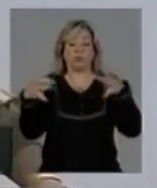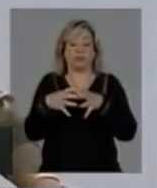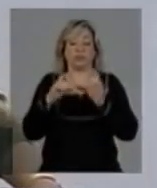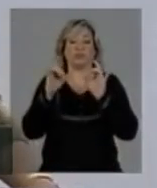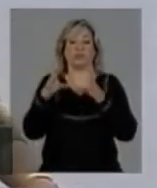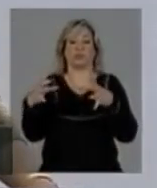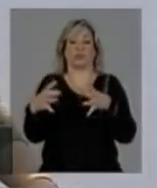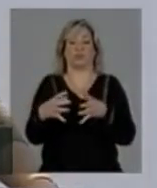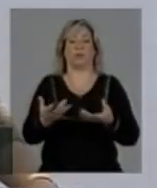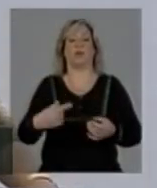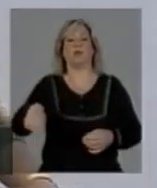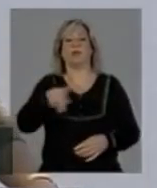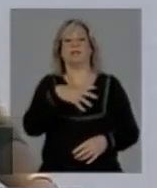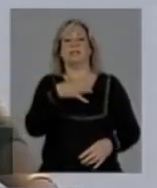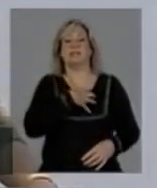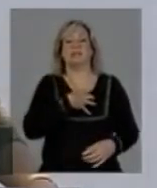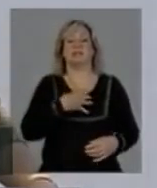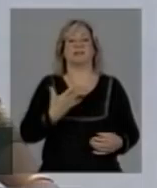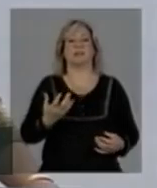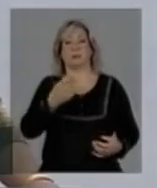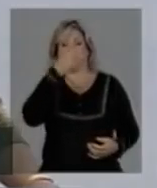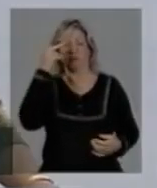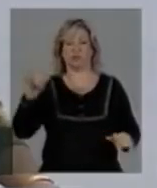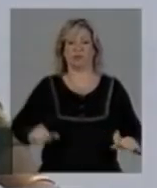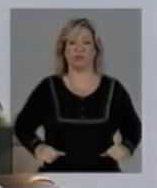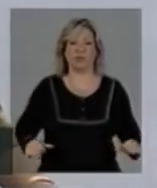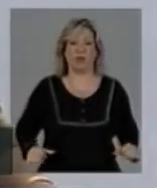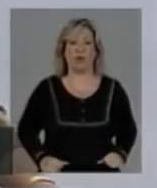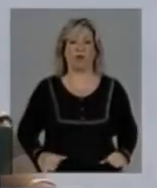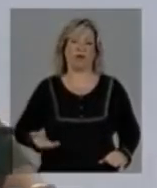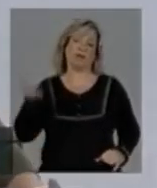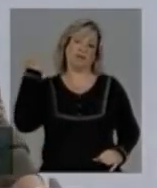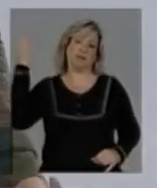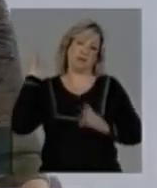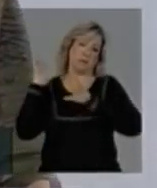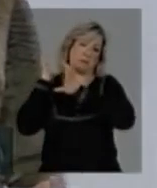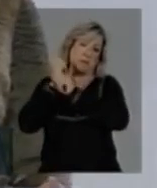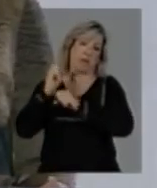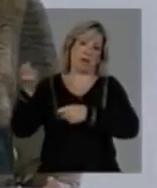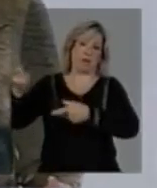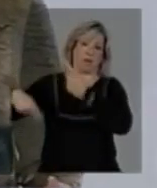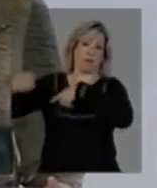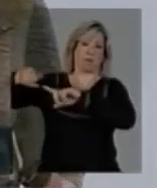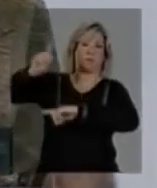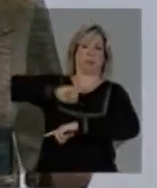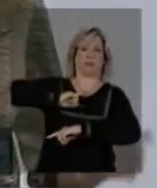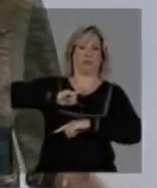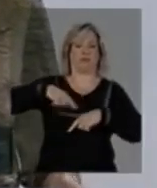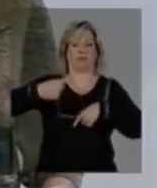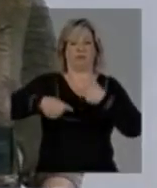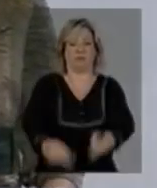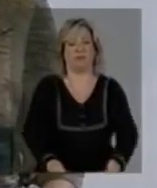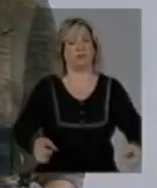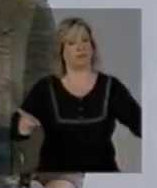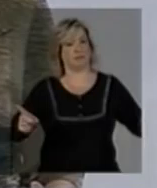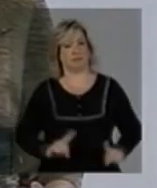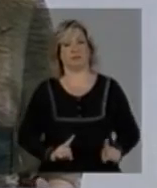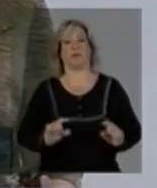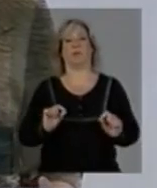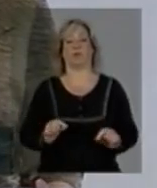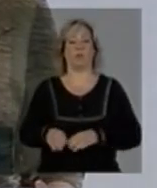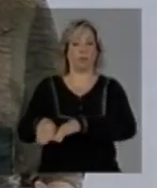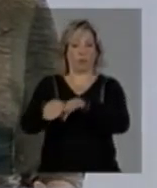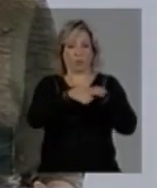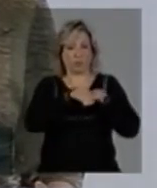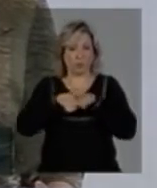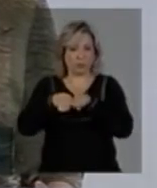oportunidades. As pessoas são diferentes, isso nós sabemos. Agora, o que é inadmissível é